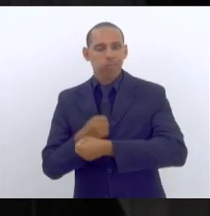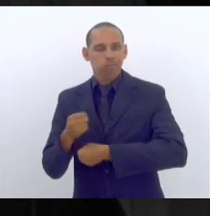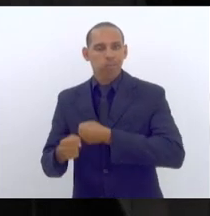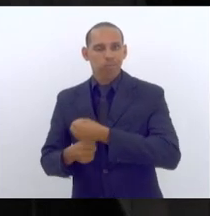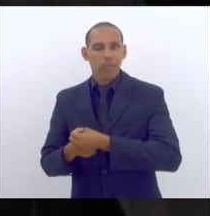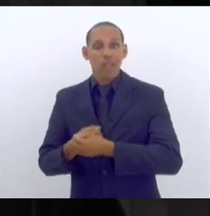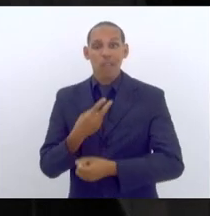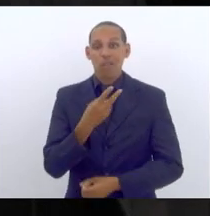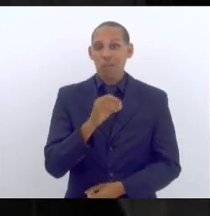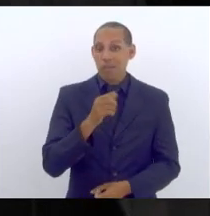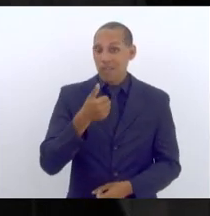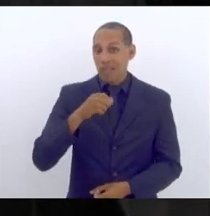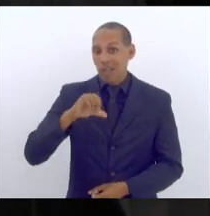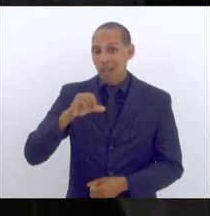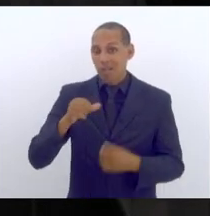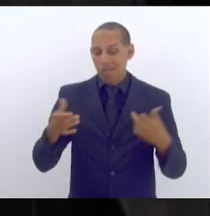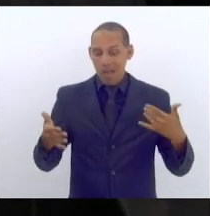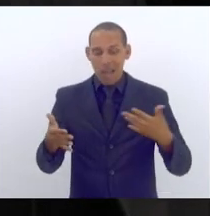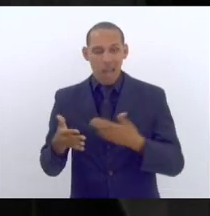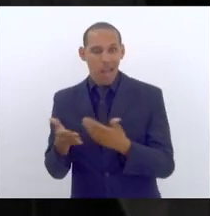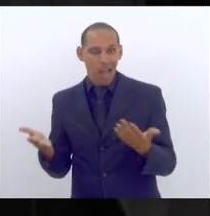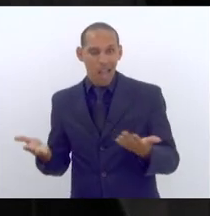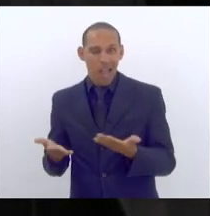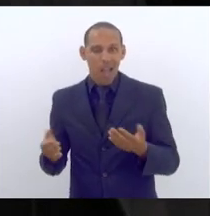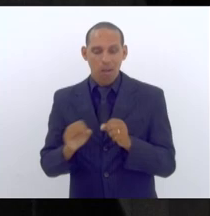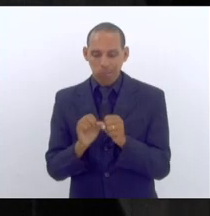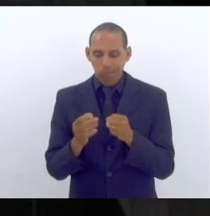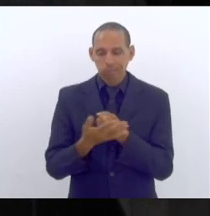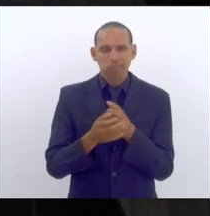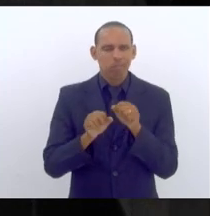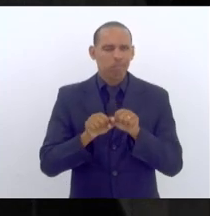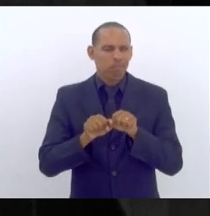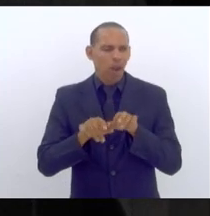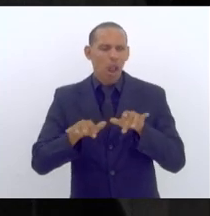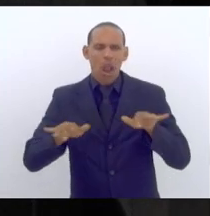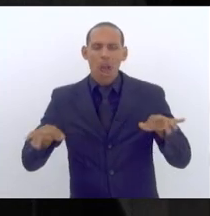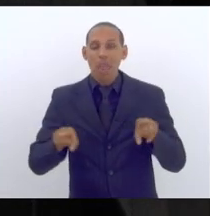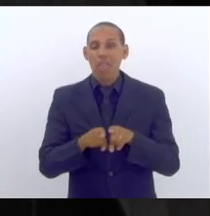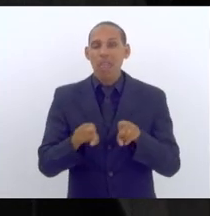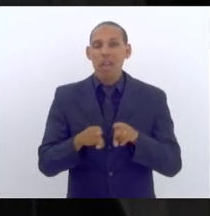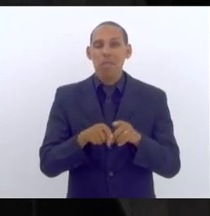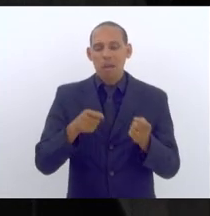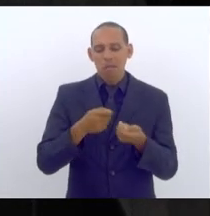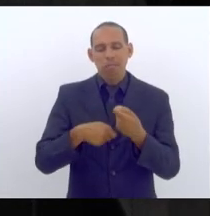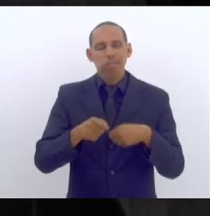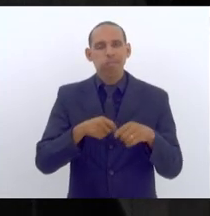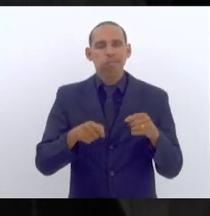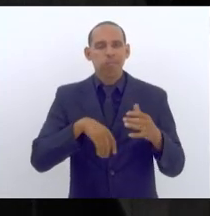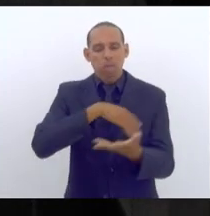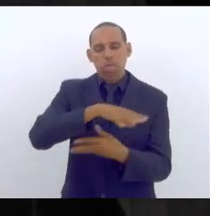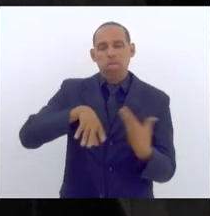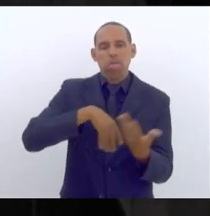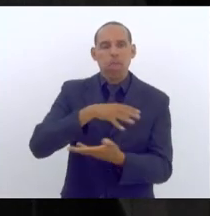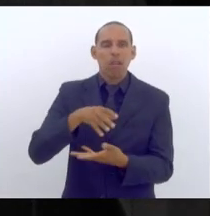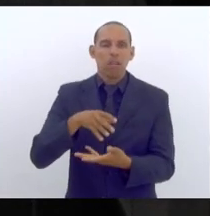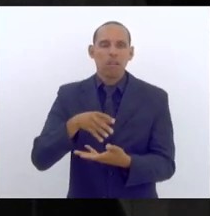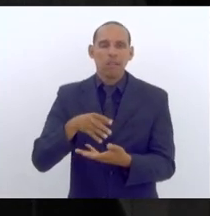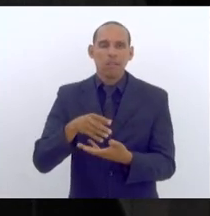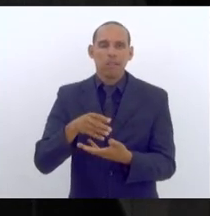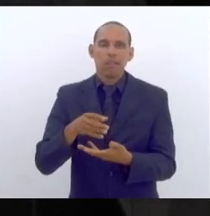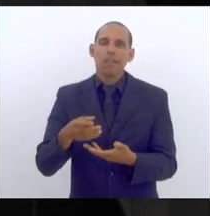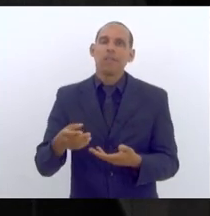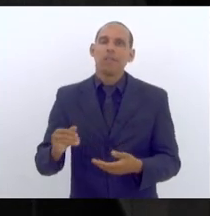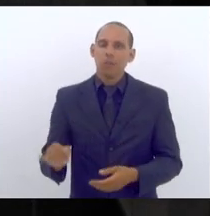de 19 para cá com a explosão da corrida desorganização da economia etc voltamos a ter